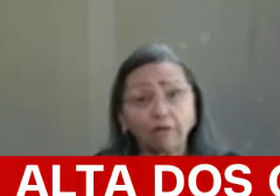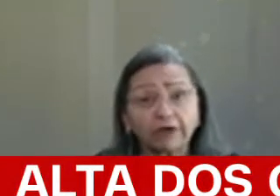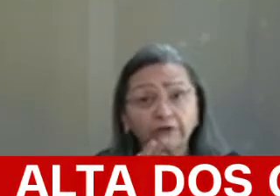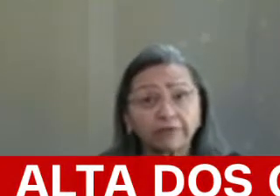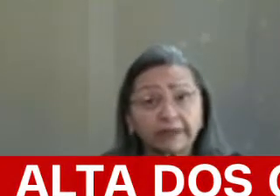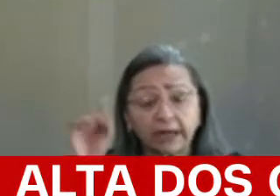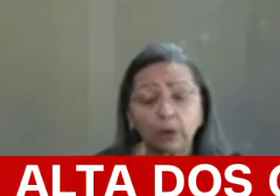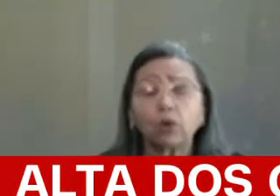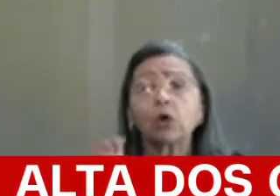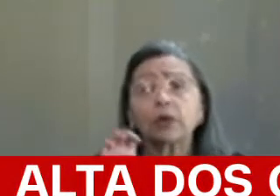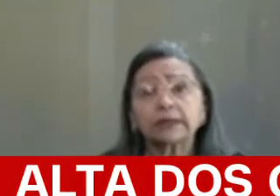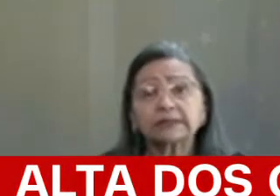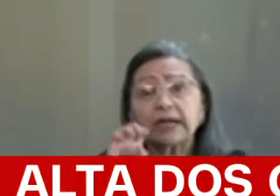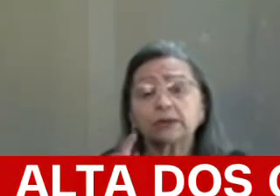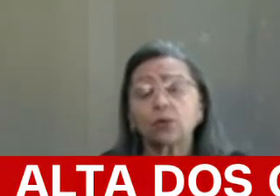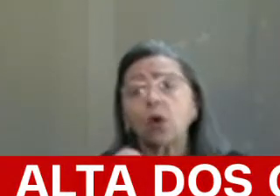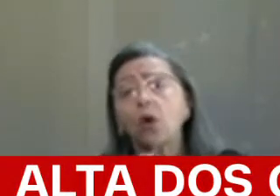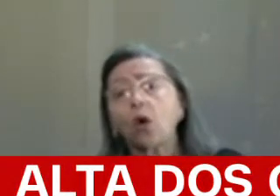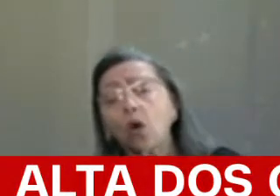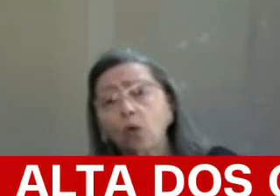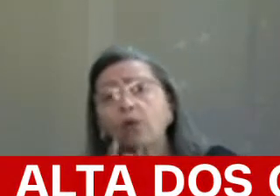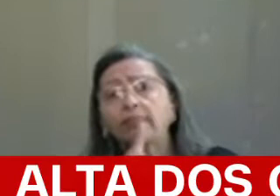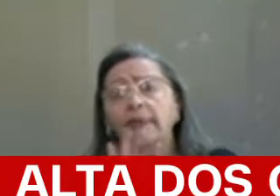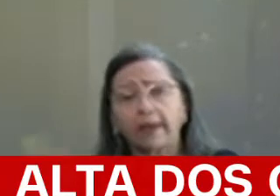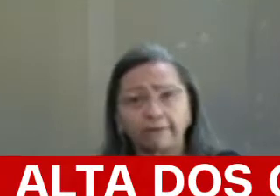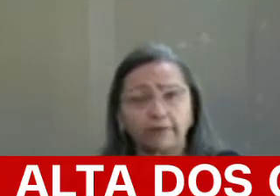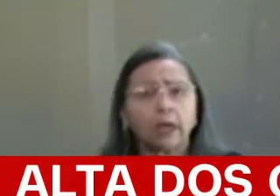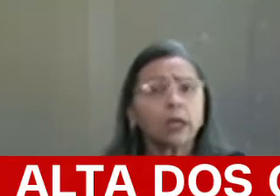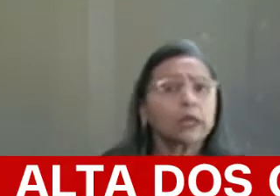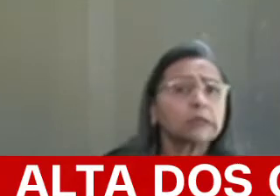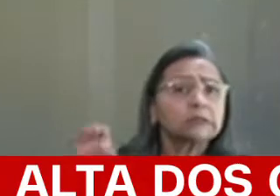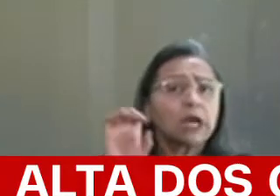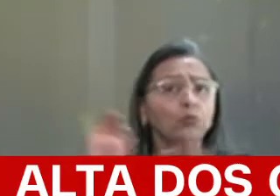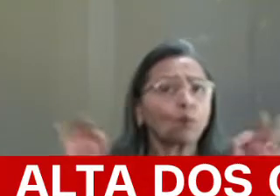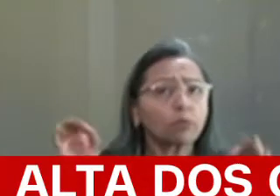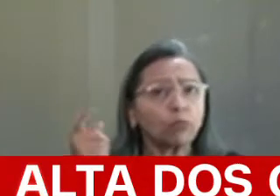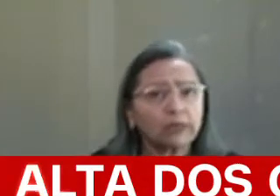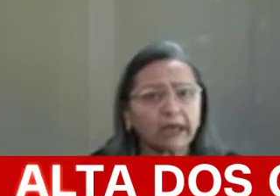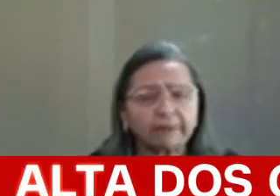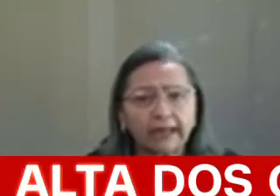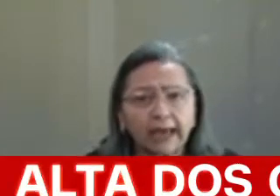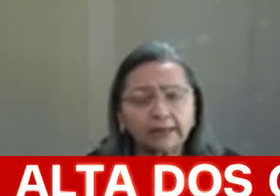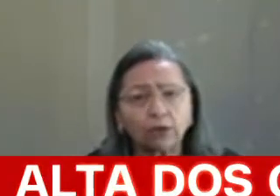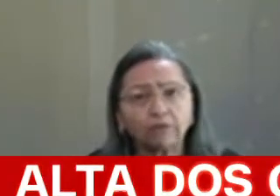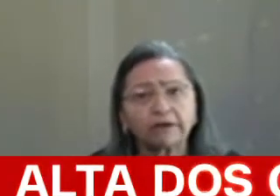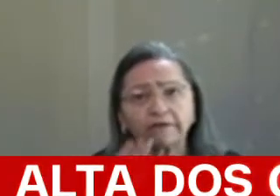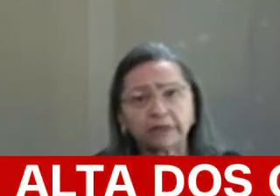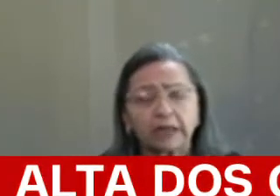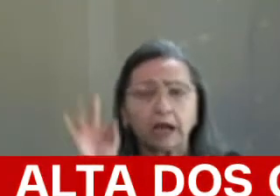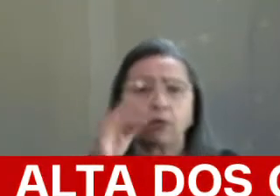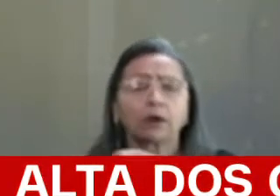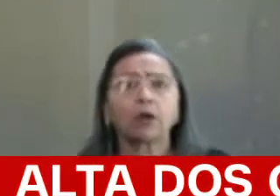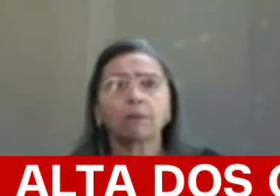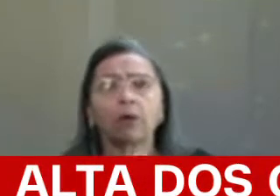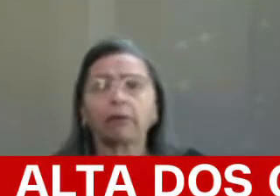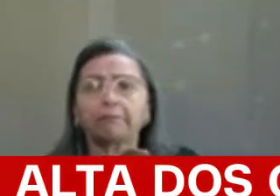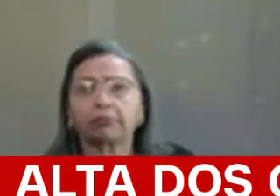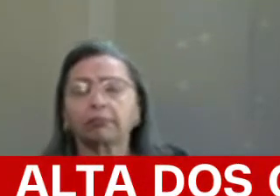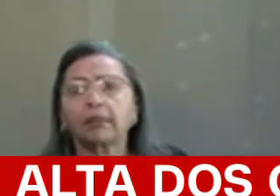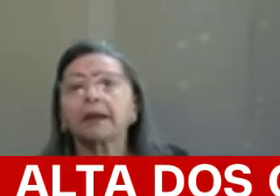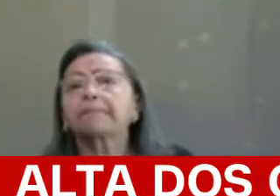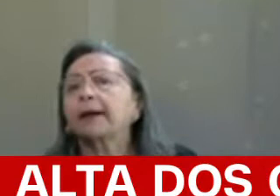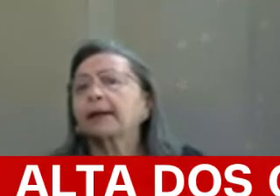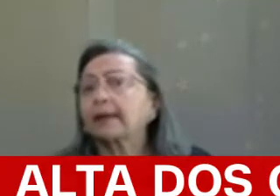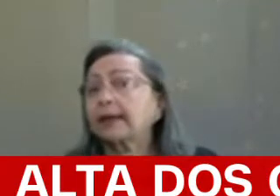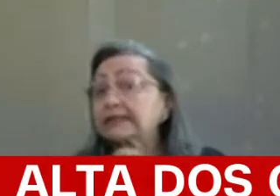do Distrito Federal. Estados que não tenham dívidas com a União não poderiam se ressarcir. Para os que